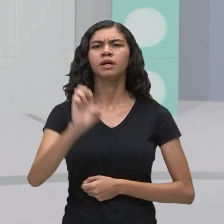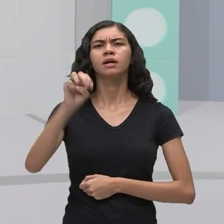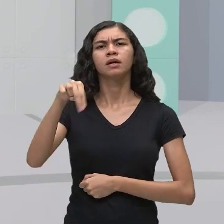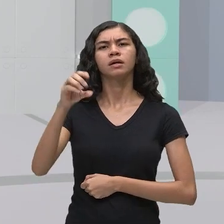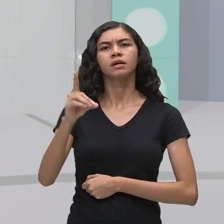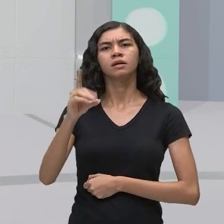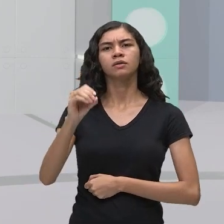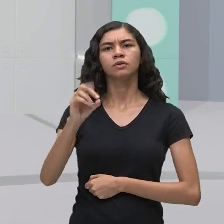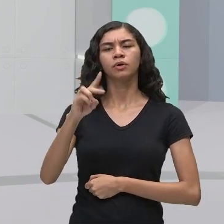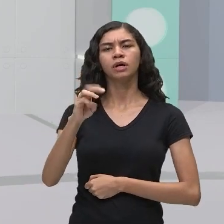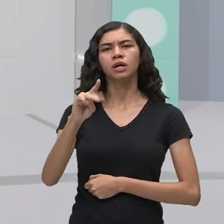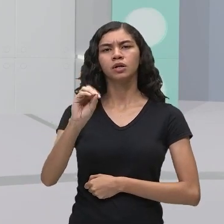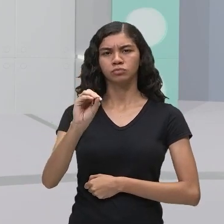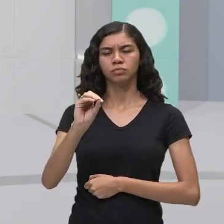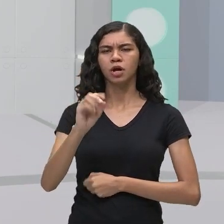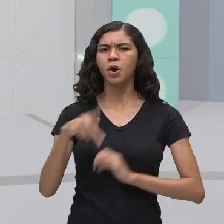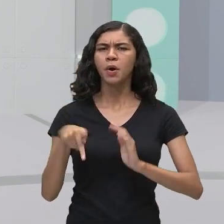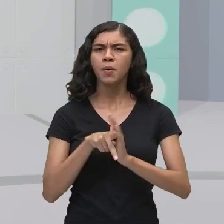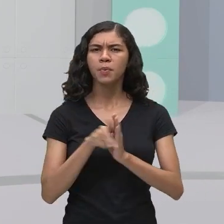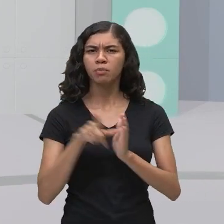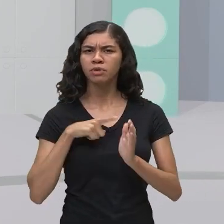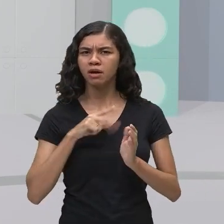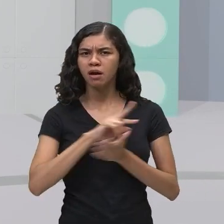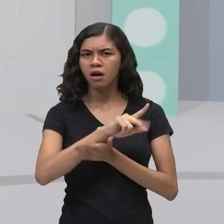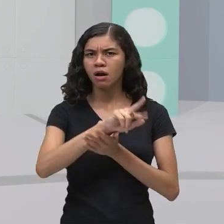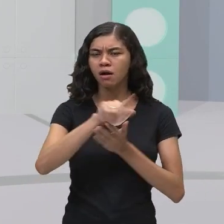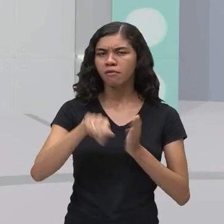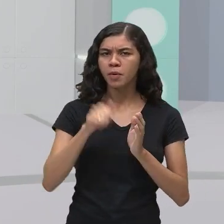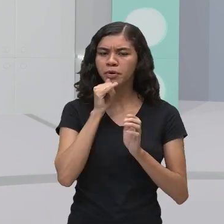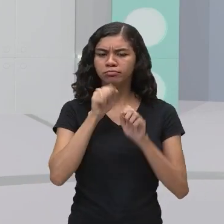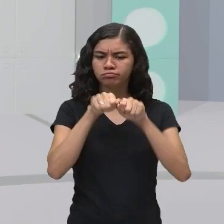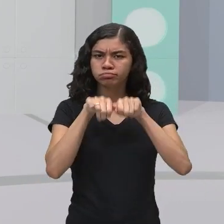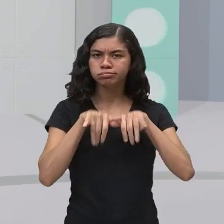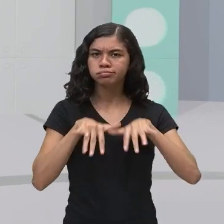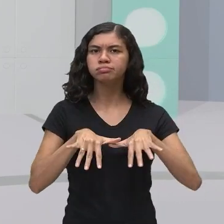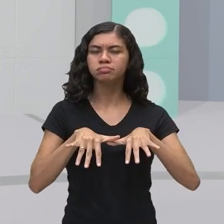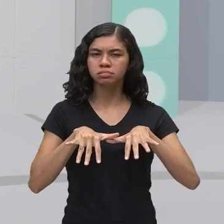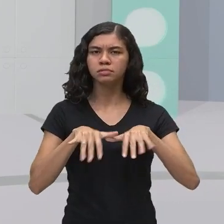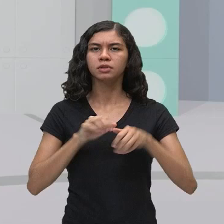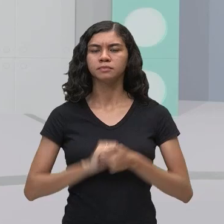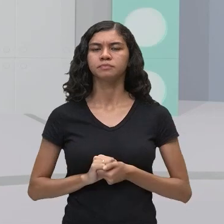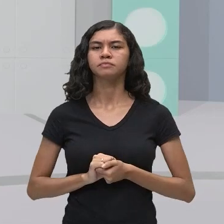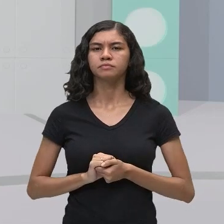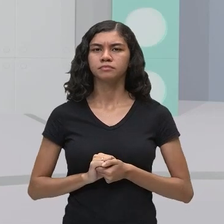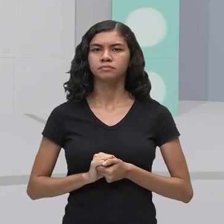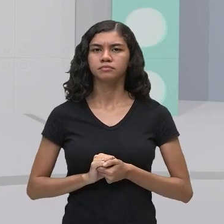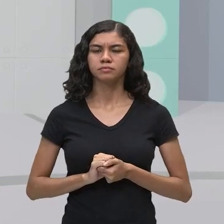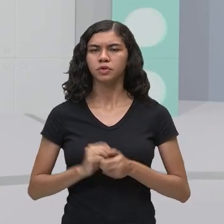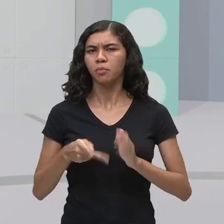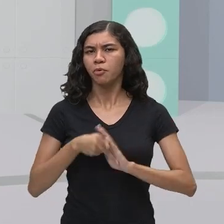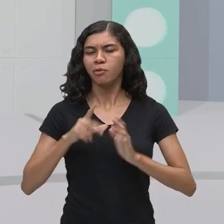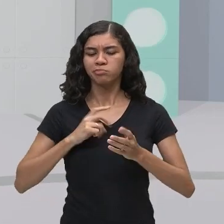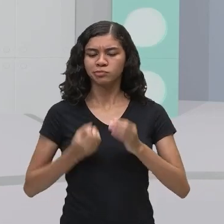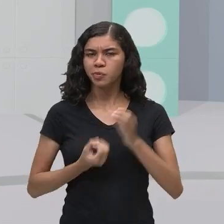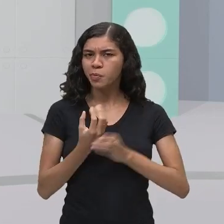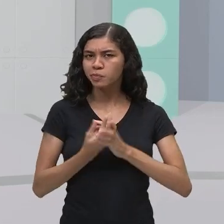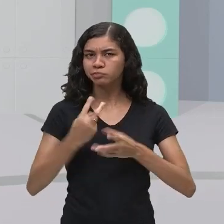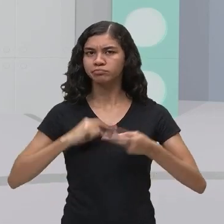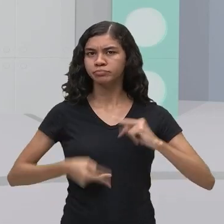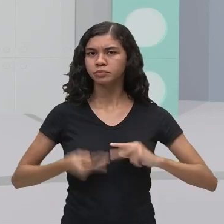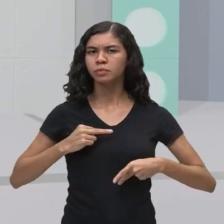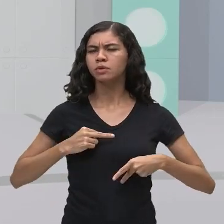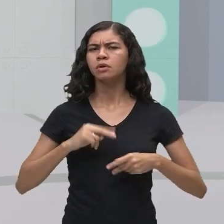formado por glândulas, e essas glândulas produzem e secretam hormônios. E o que são